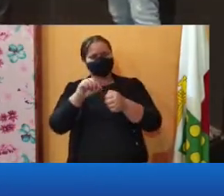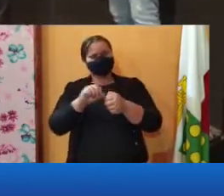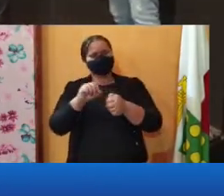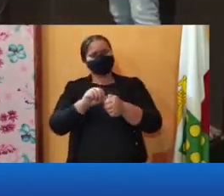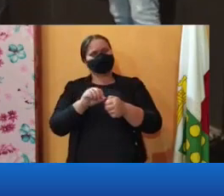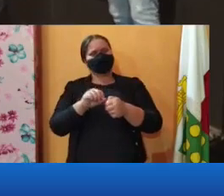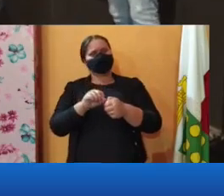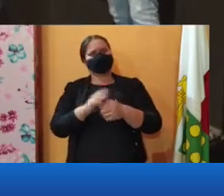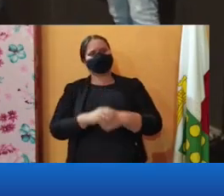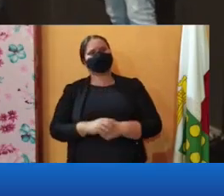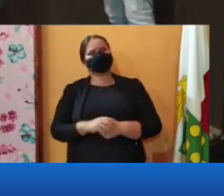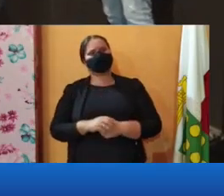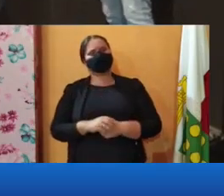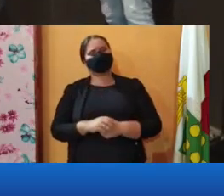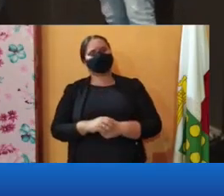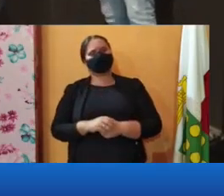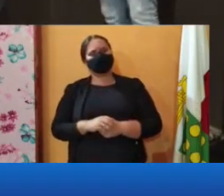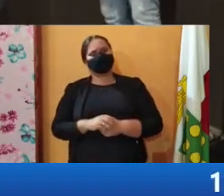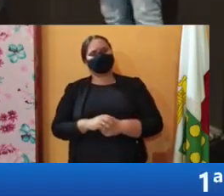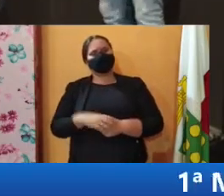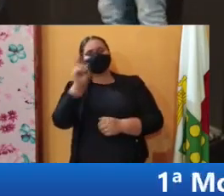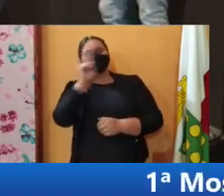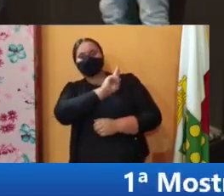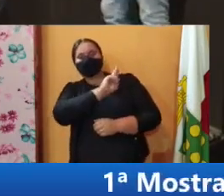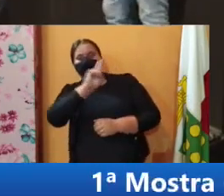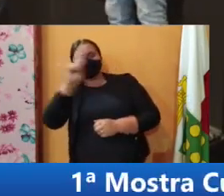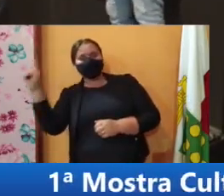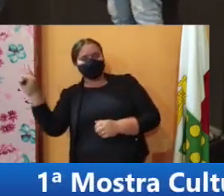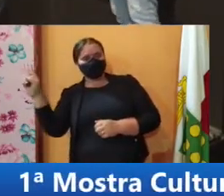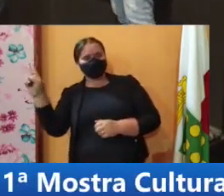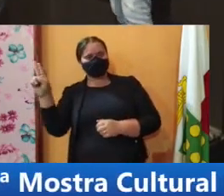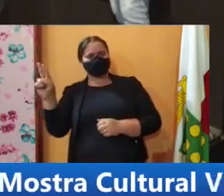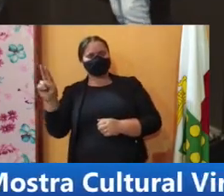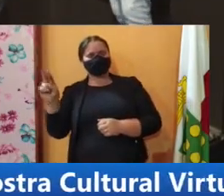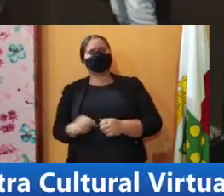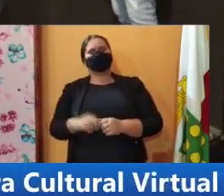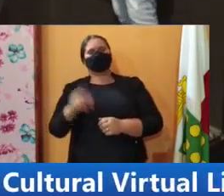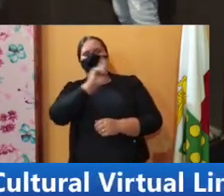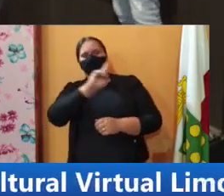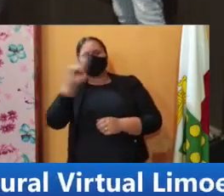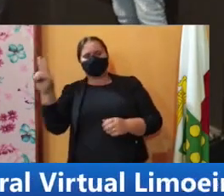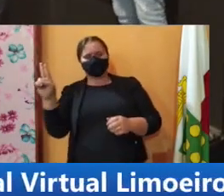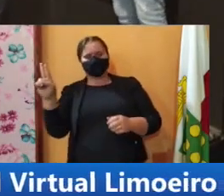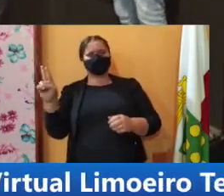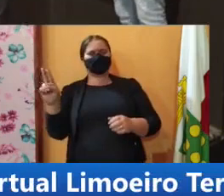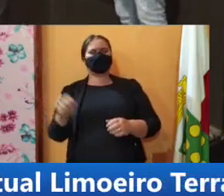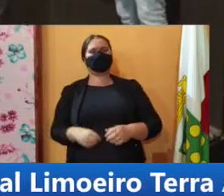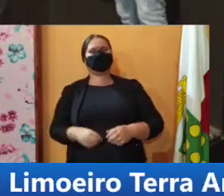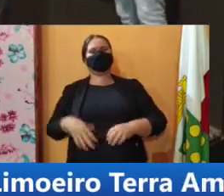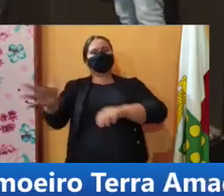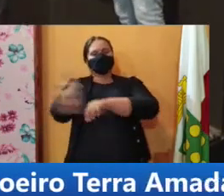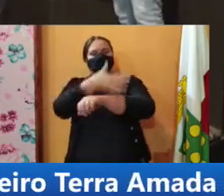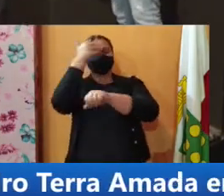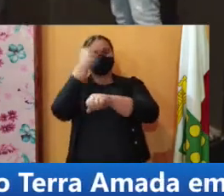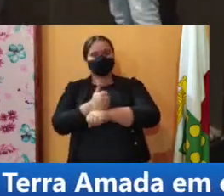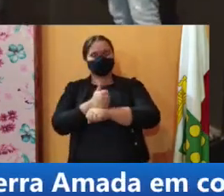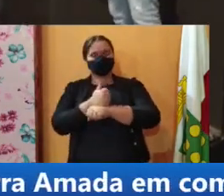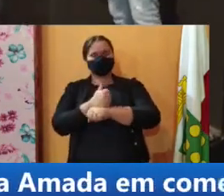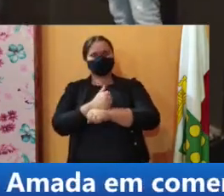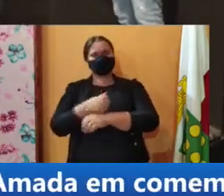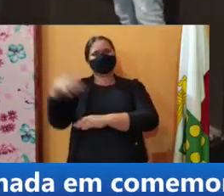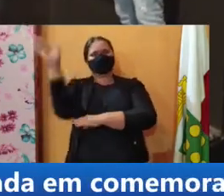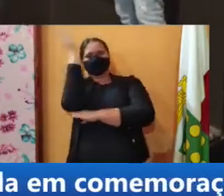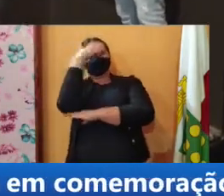uma... para imortalizar o seu nome na Praça da Bandeira. Olha, deixa eu te